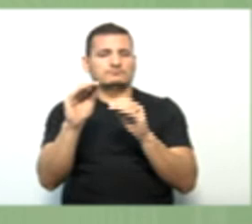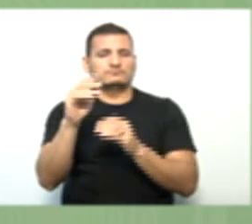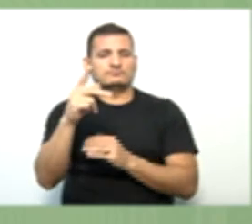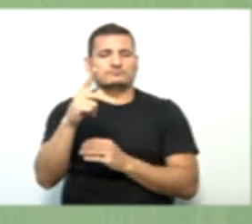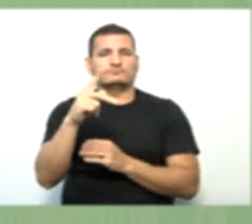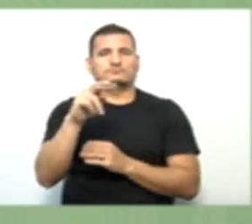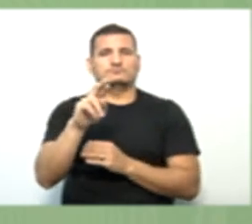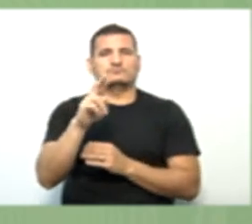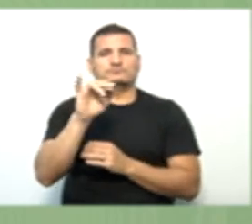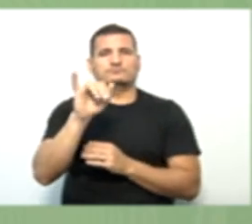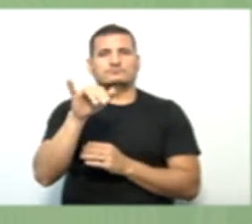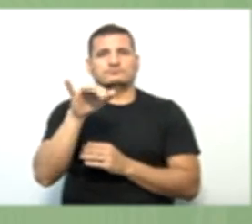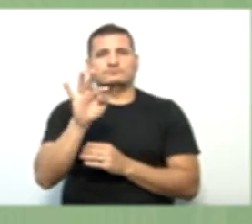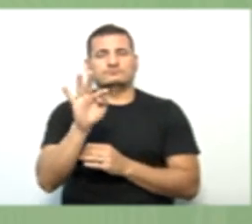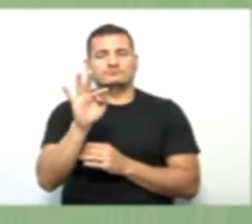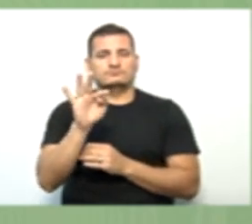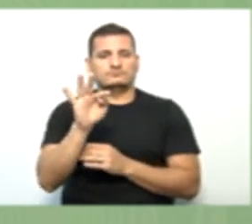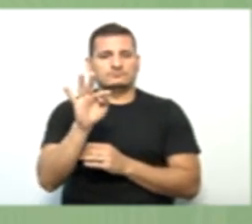print